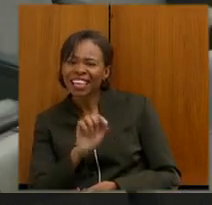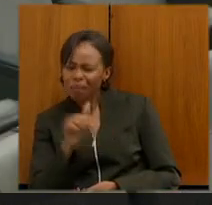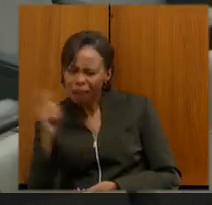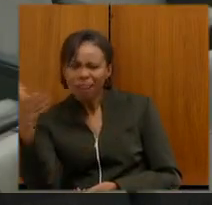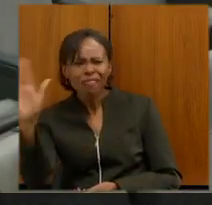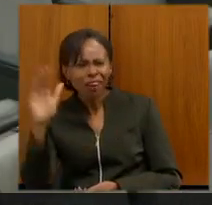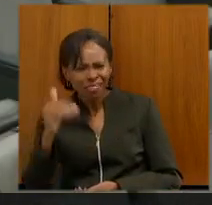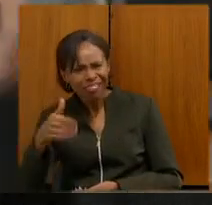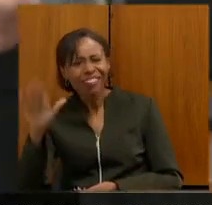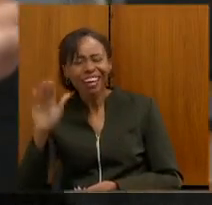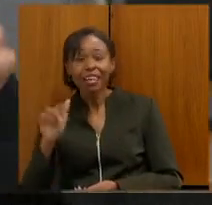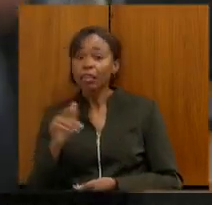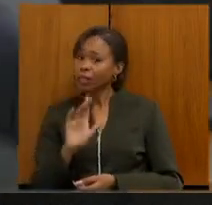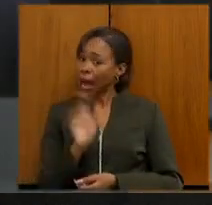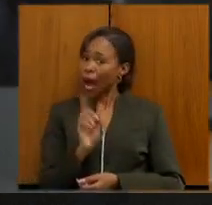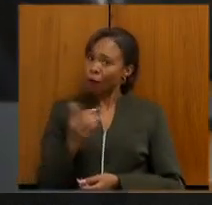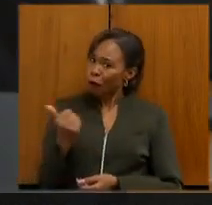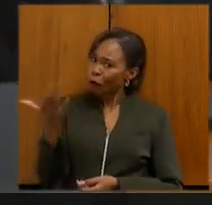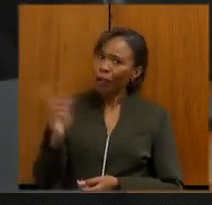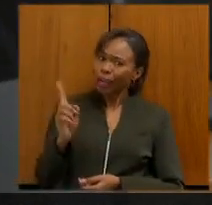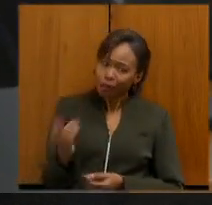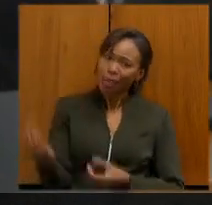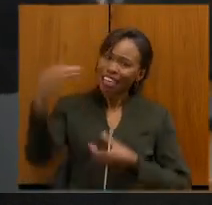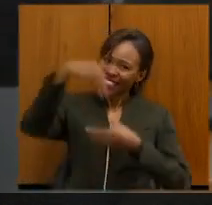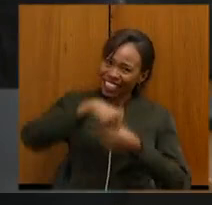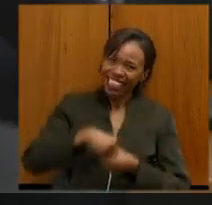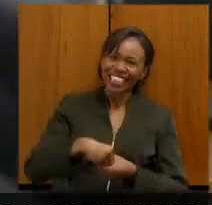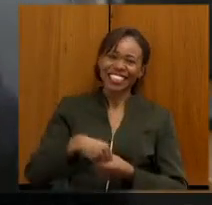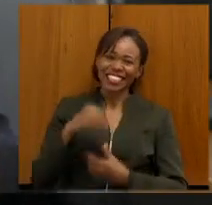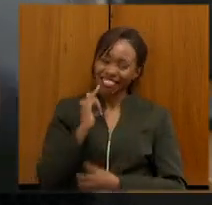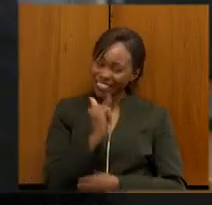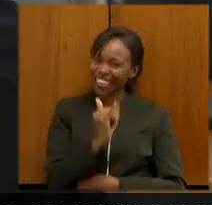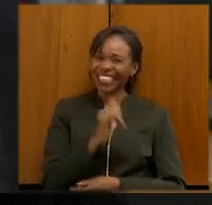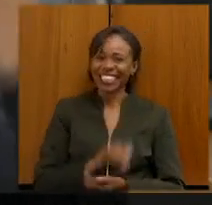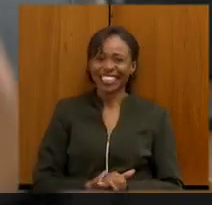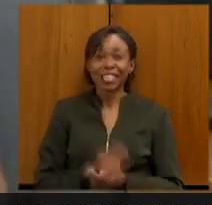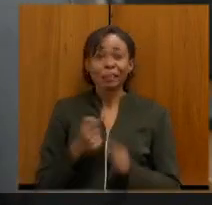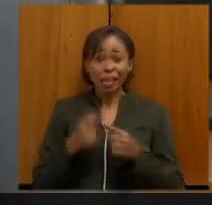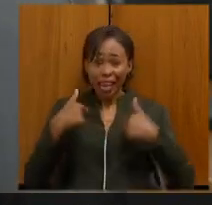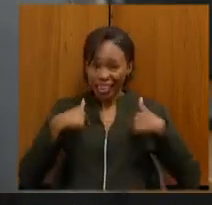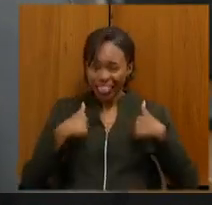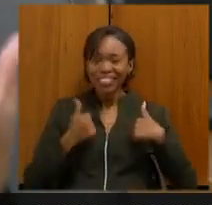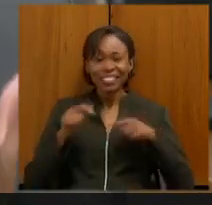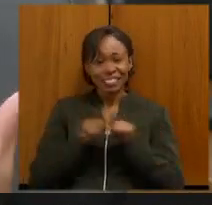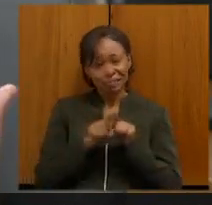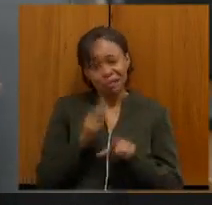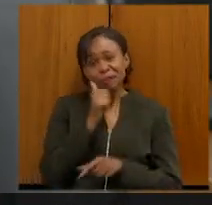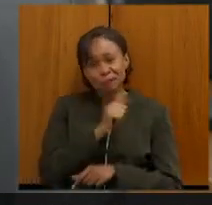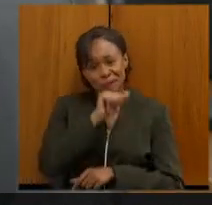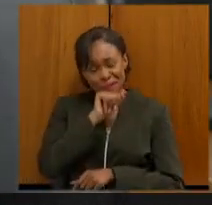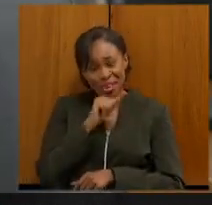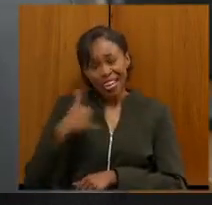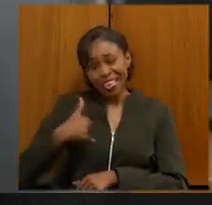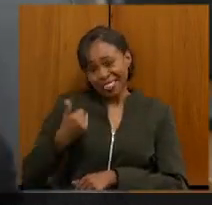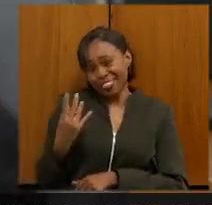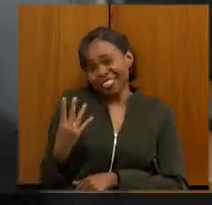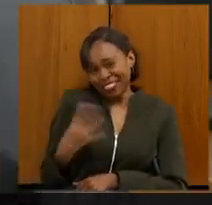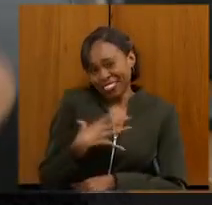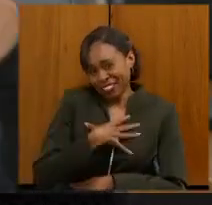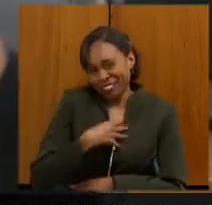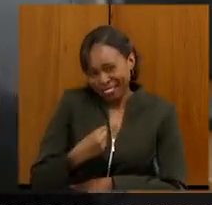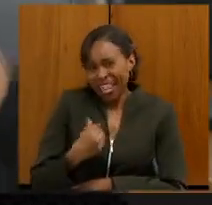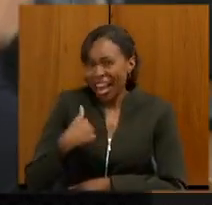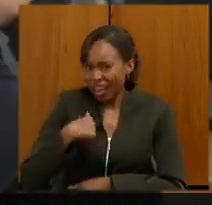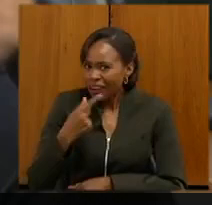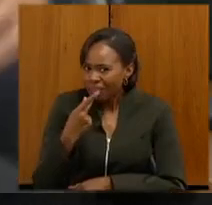fora vai lá para fora eu falei para fora não para dentro Eu como mãe de uma criança de 4 anos